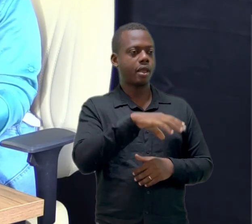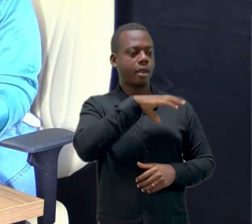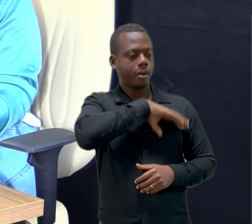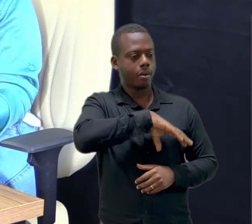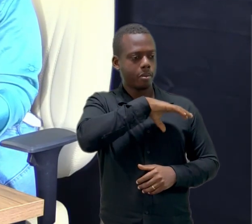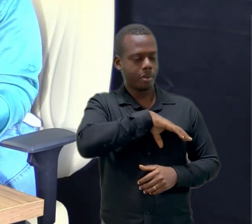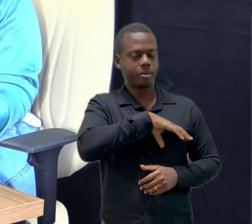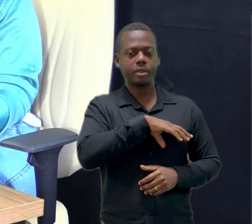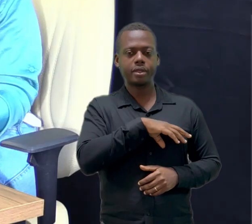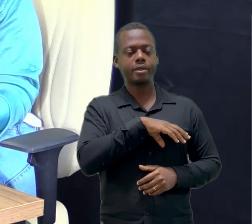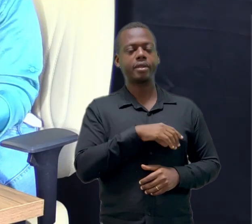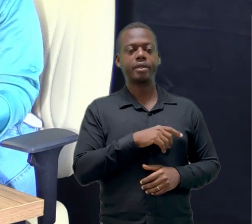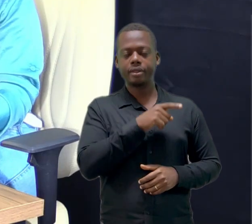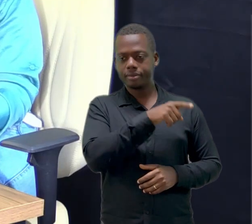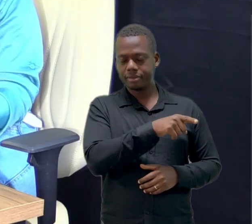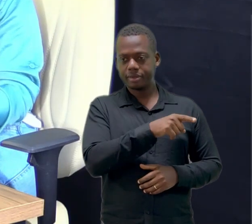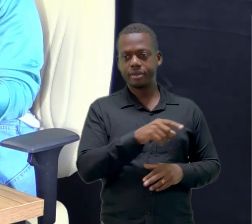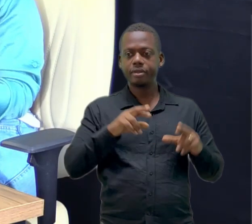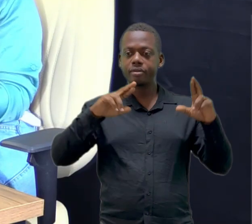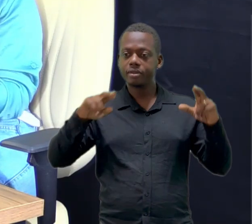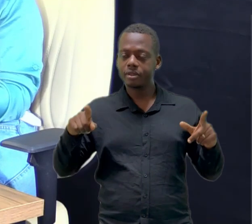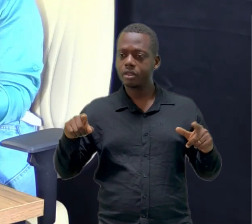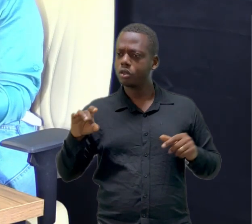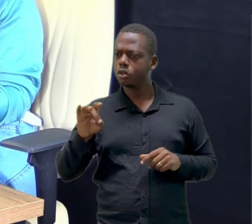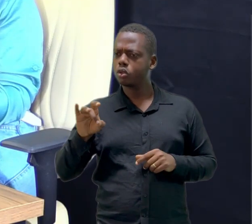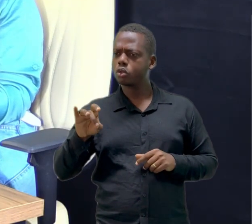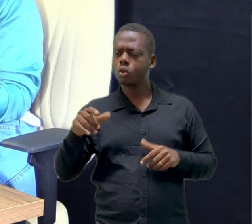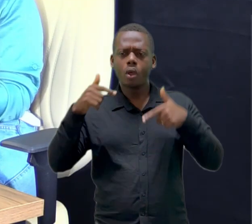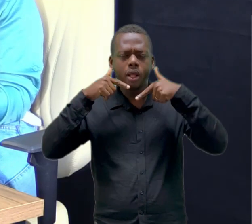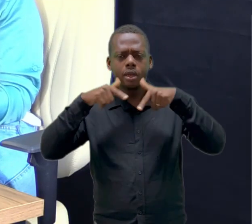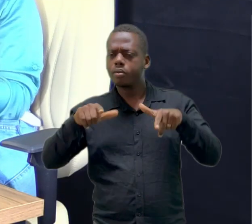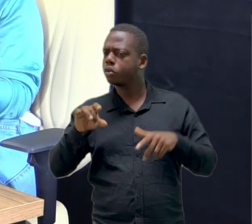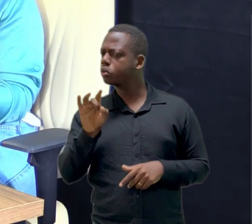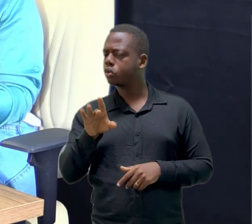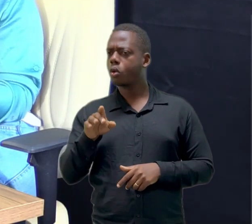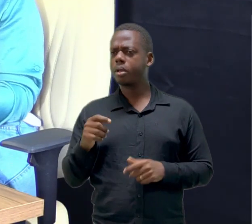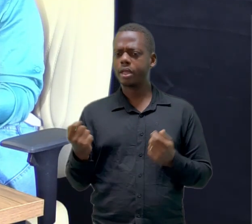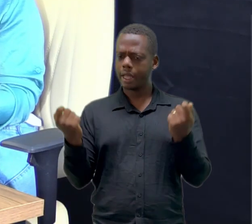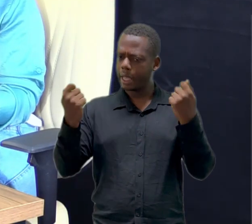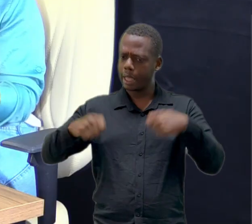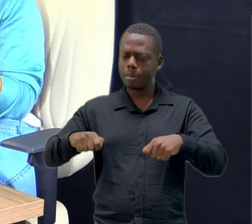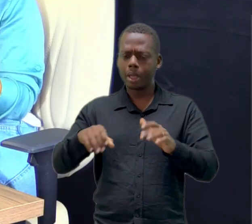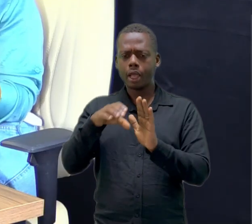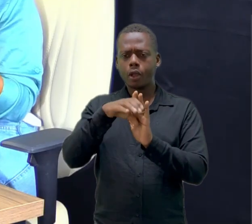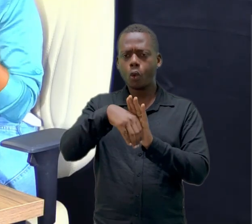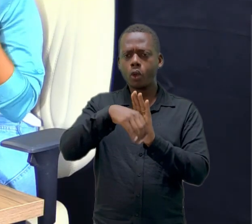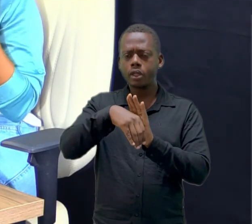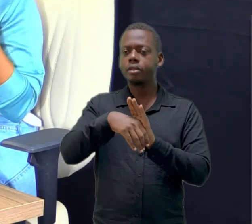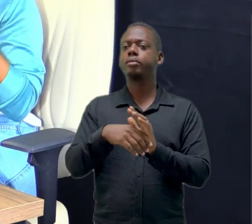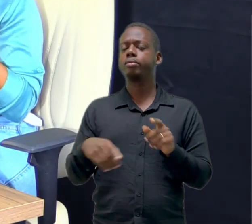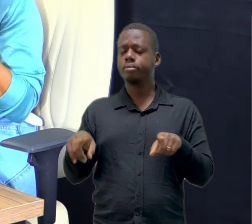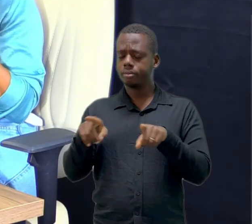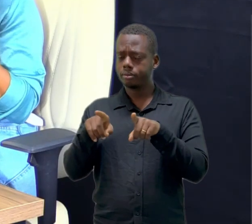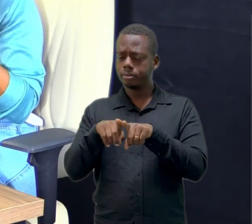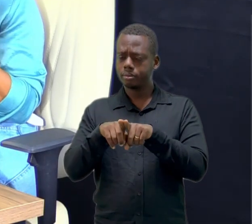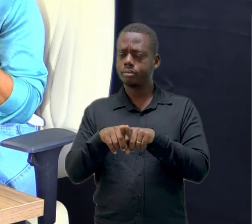seja o português ou outra língua, inglês, é somente a língua. É só a língua, mas a capacidade cognitiva, o surdo, pela questão da surdez,